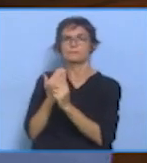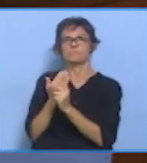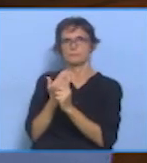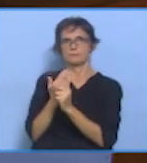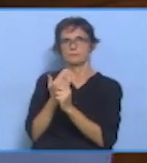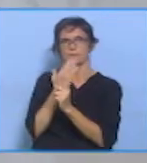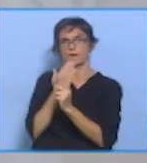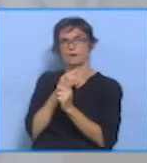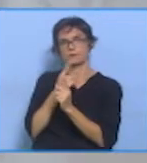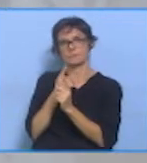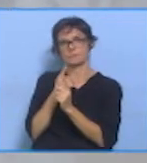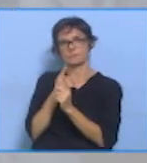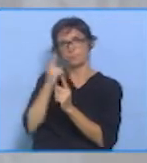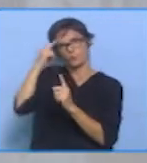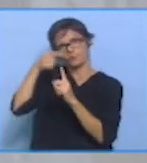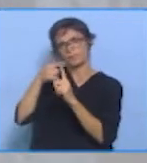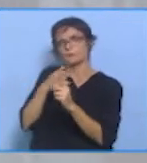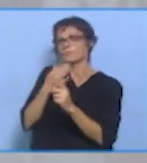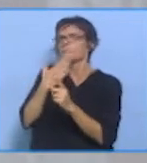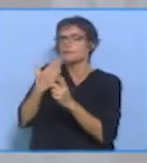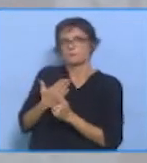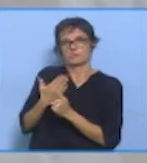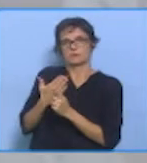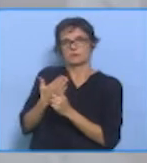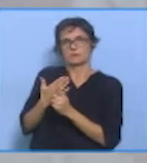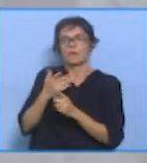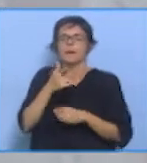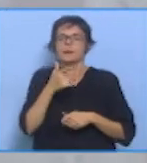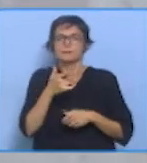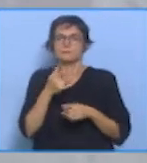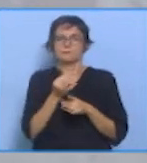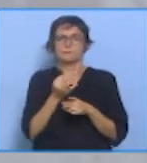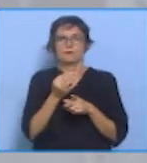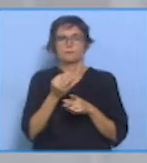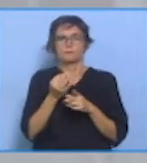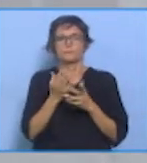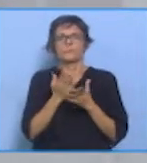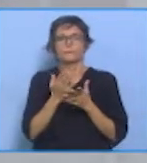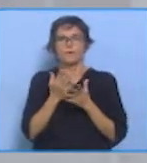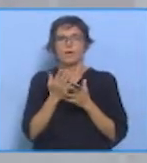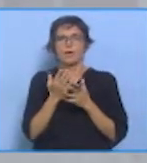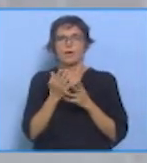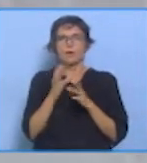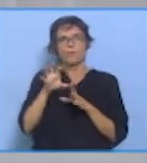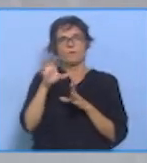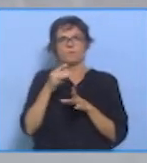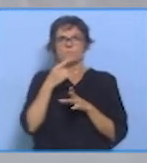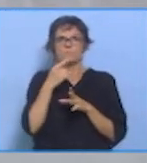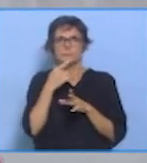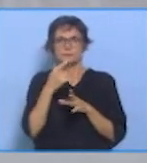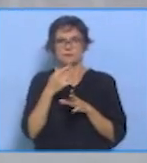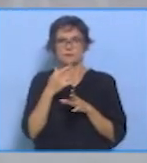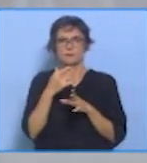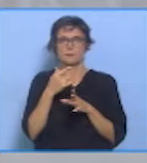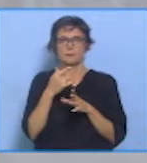dá, todas as curas que Deus nos faz, é muito importante. E não é só uma questão de boa educação, quer dizer, reconhecer o bem que